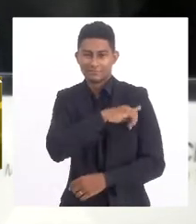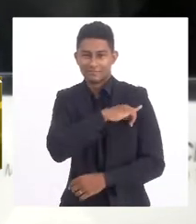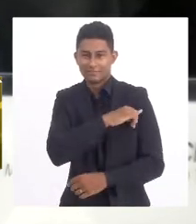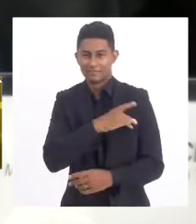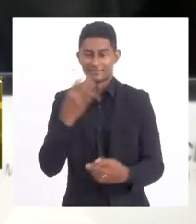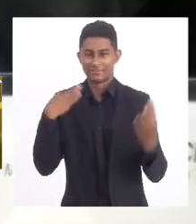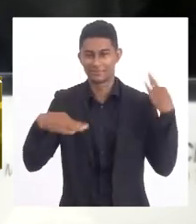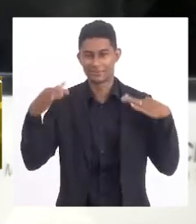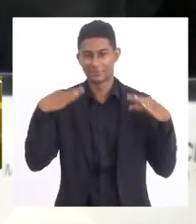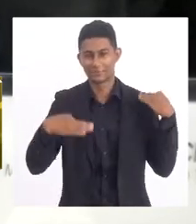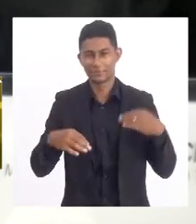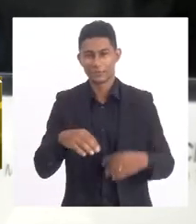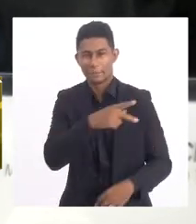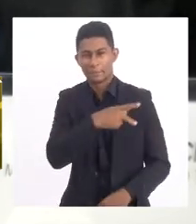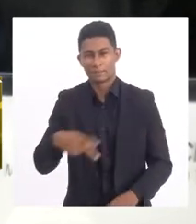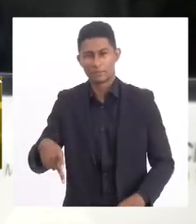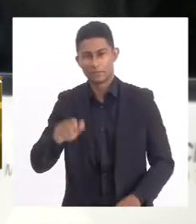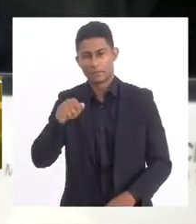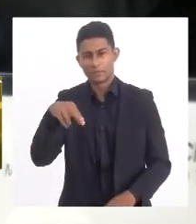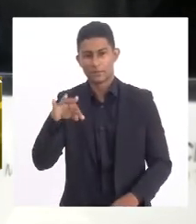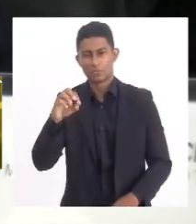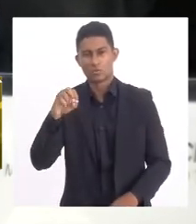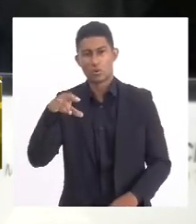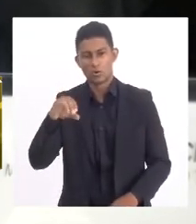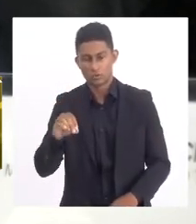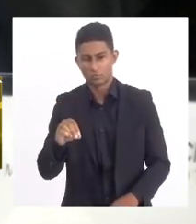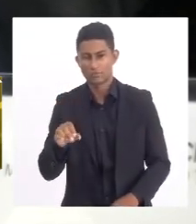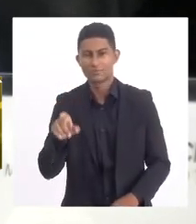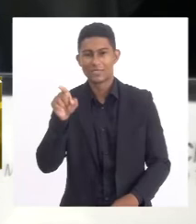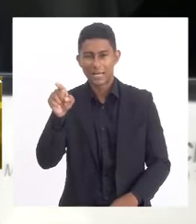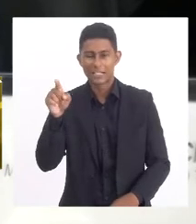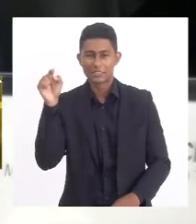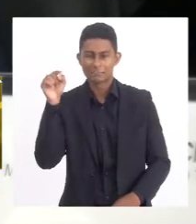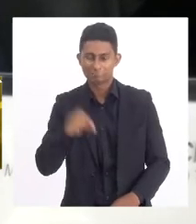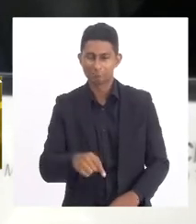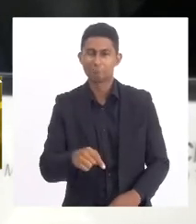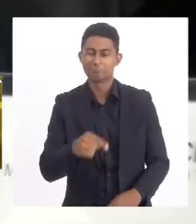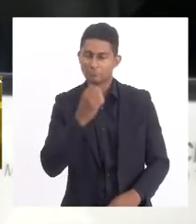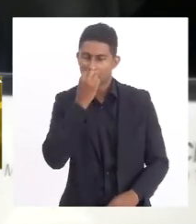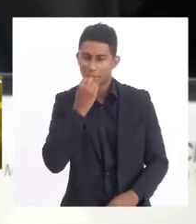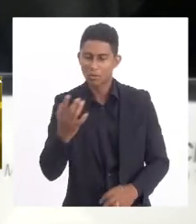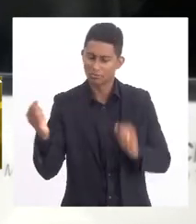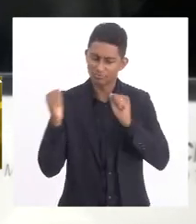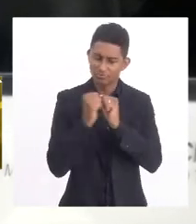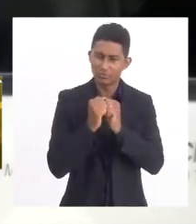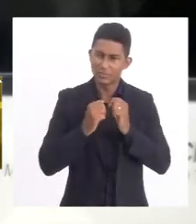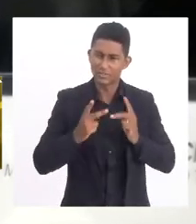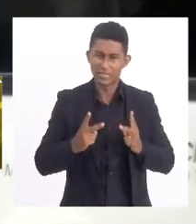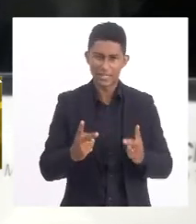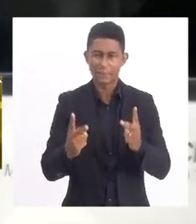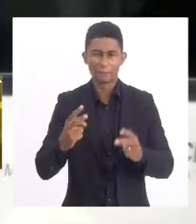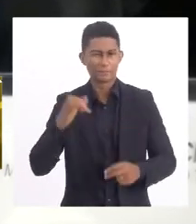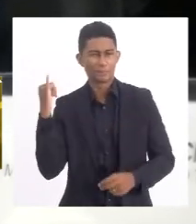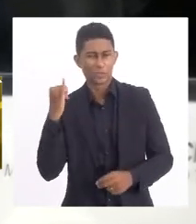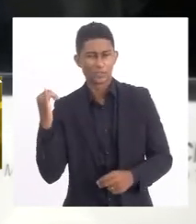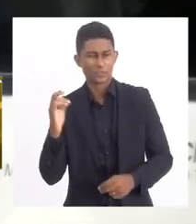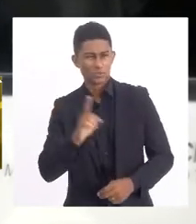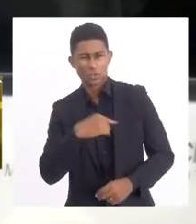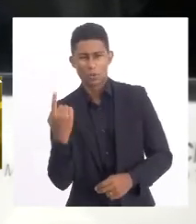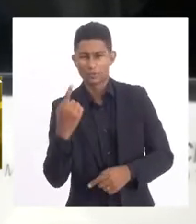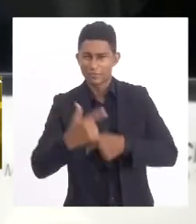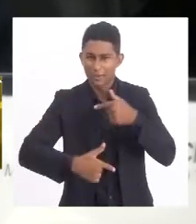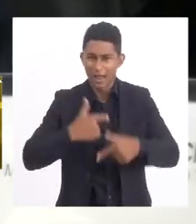Presidente Antônio Florêncio de Queiroz da Fecomércio Presidente Muito obrigado pela parceria de sempre seu tem sido fundamental o nosso trabalho